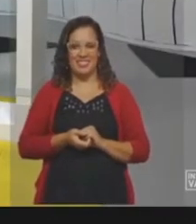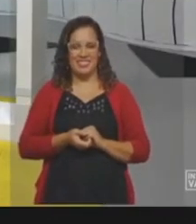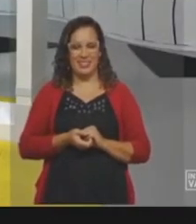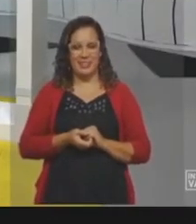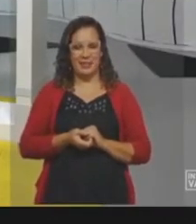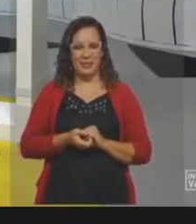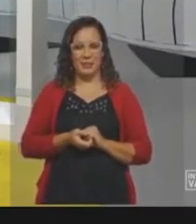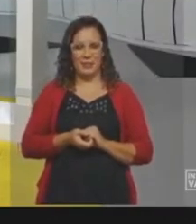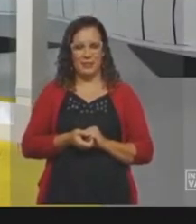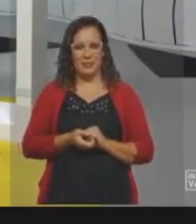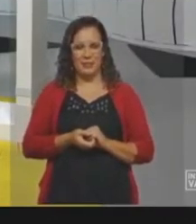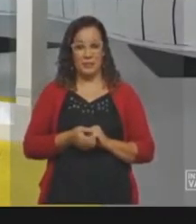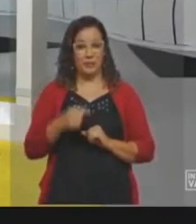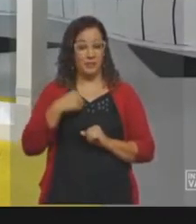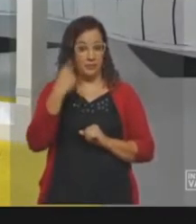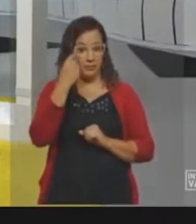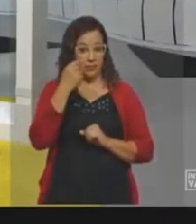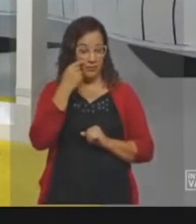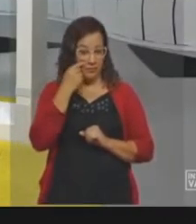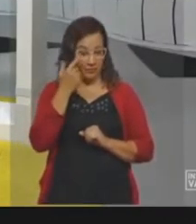tal, pupila aqui no meio.